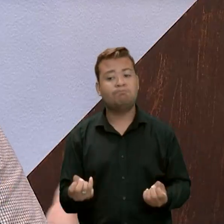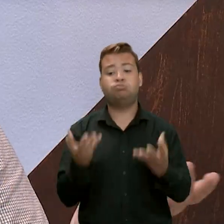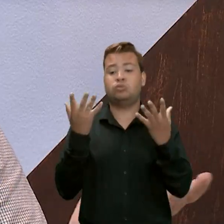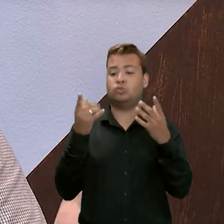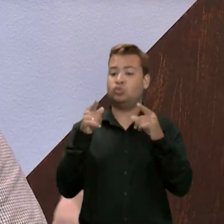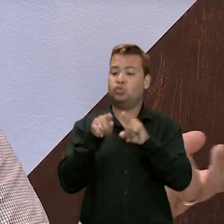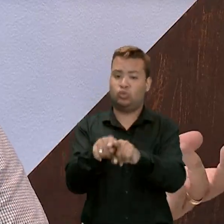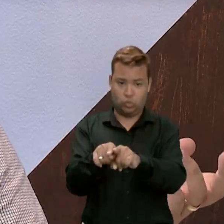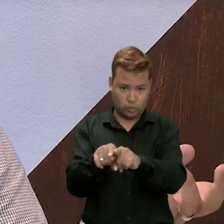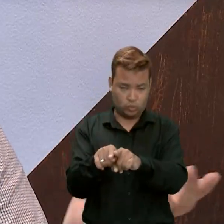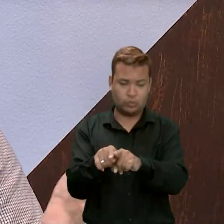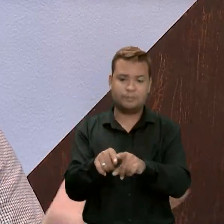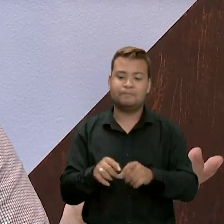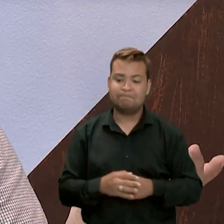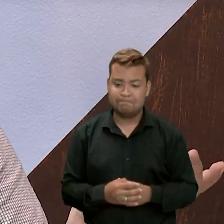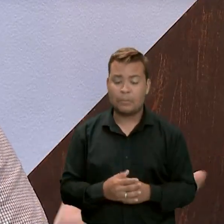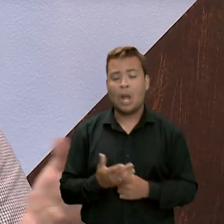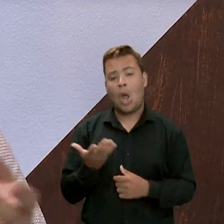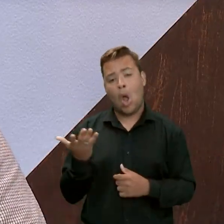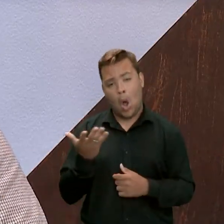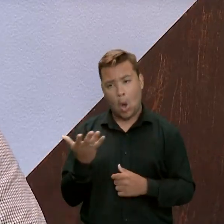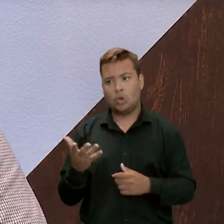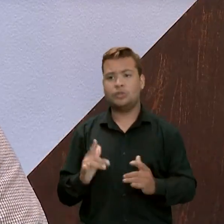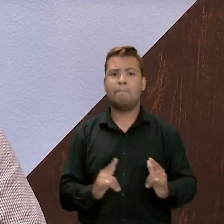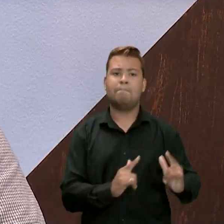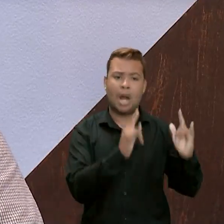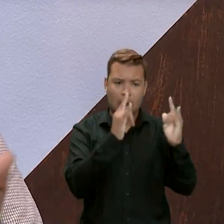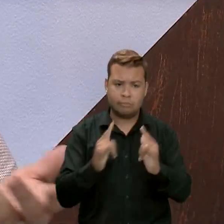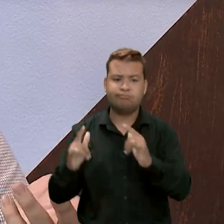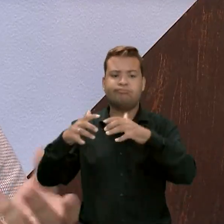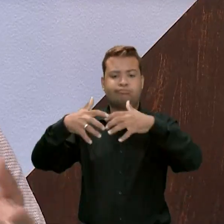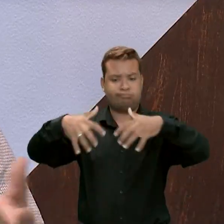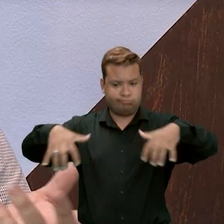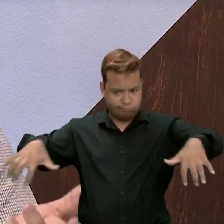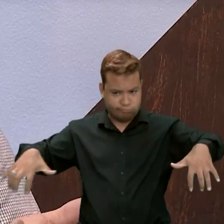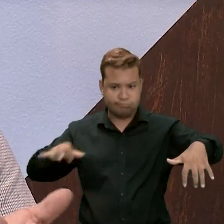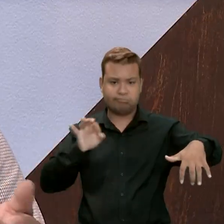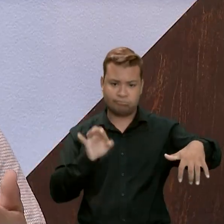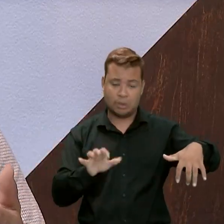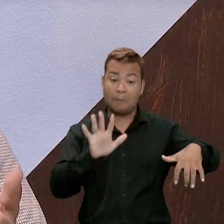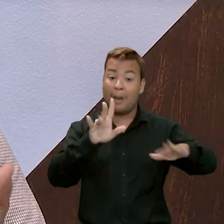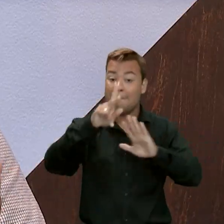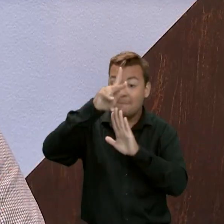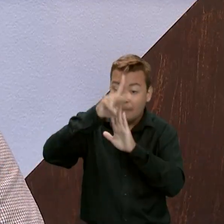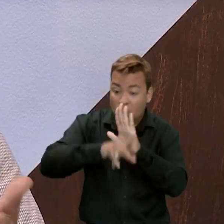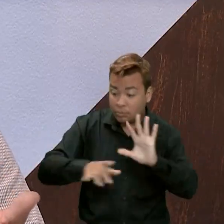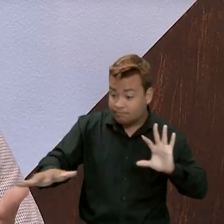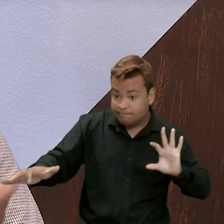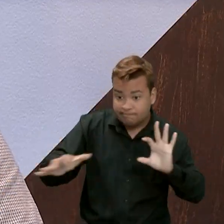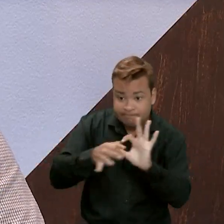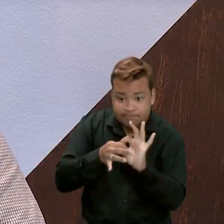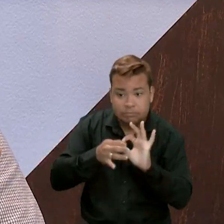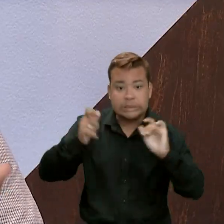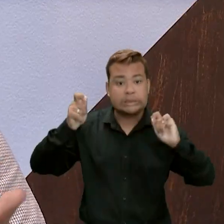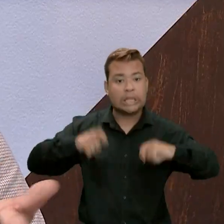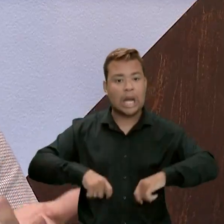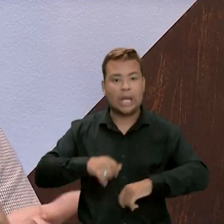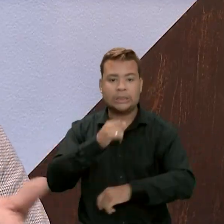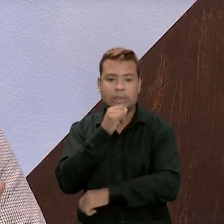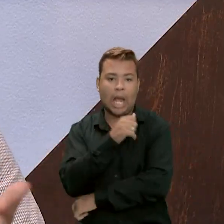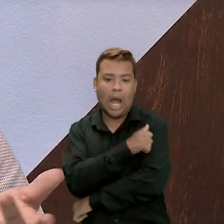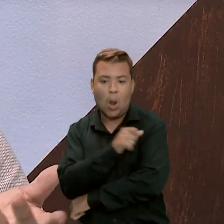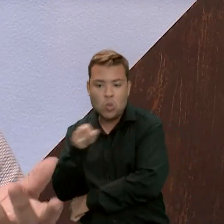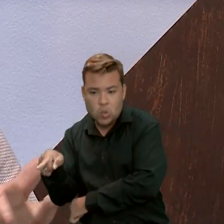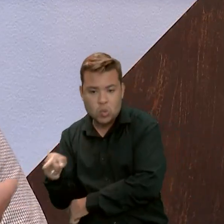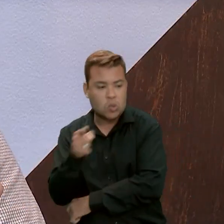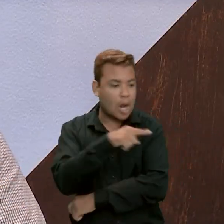hoje nós estamos fisicamente isolados, mas na verdade acho que é um projeto que dá para integrar, dá para atrair alunos que possam desenvolver um